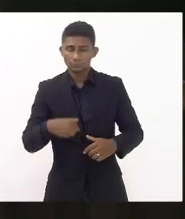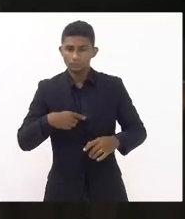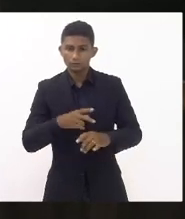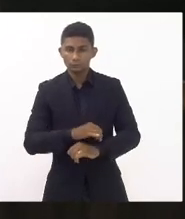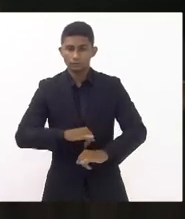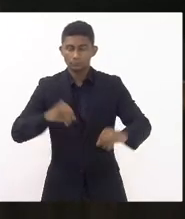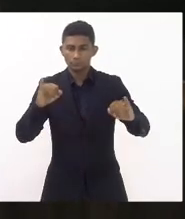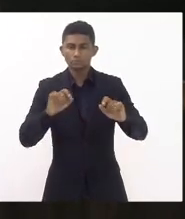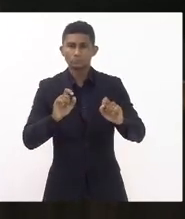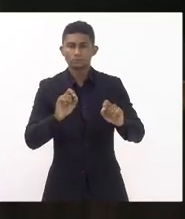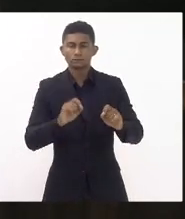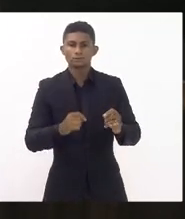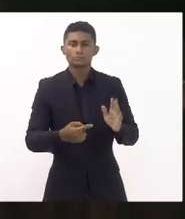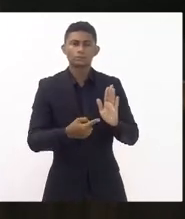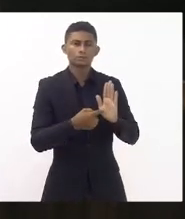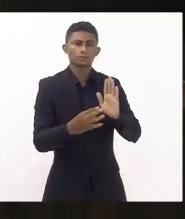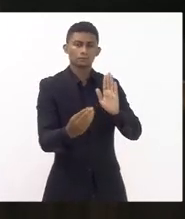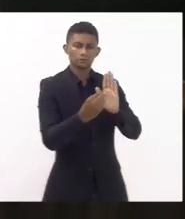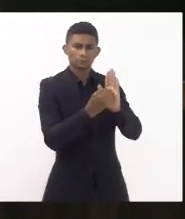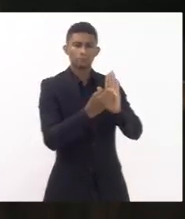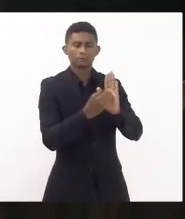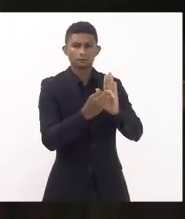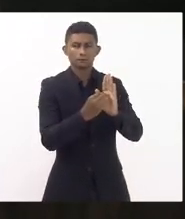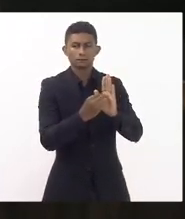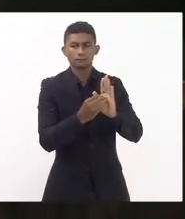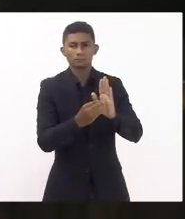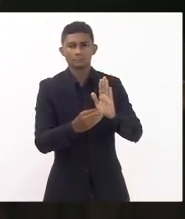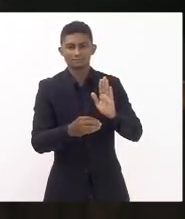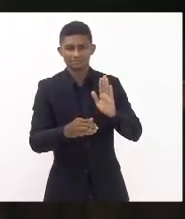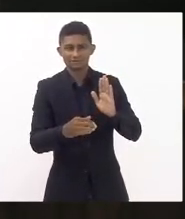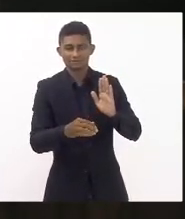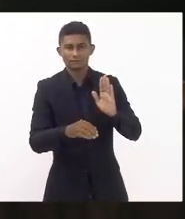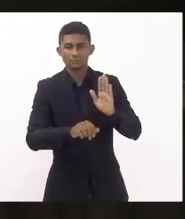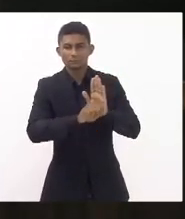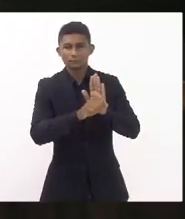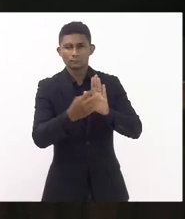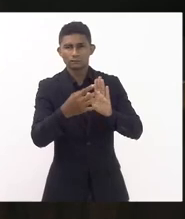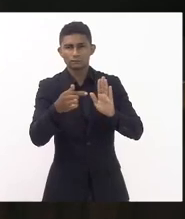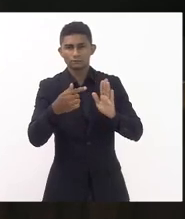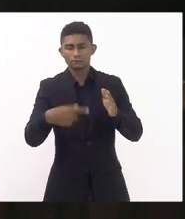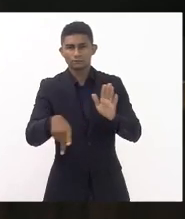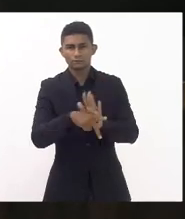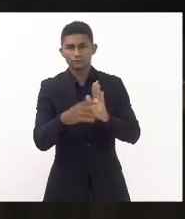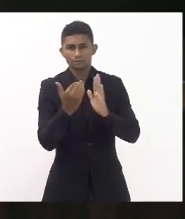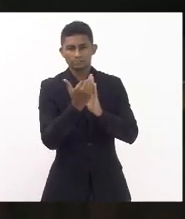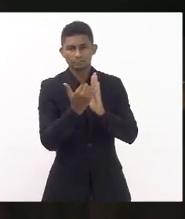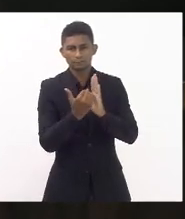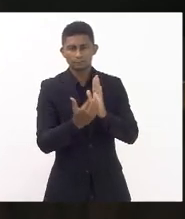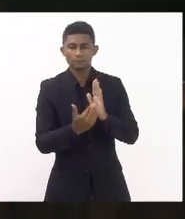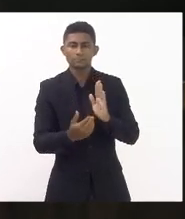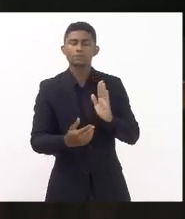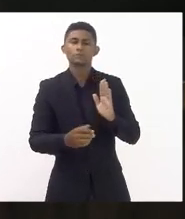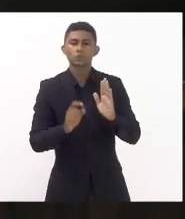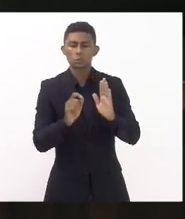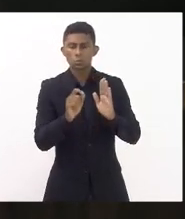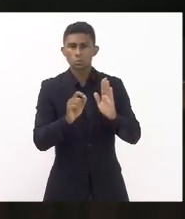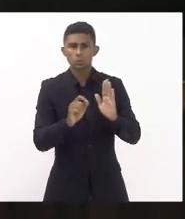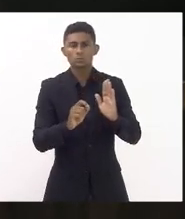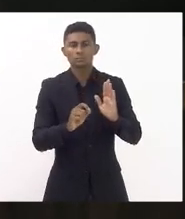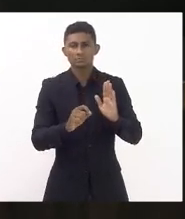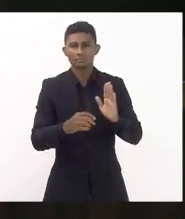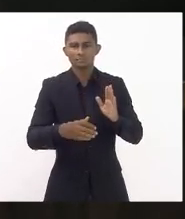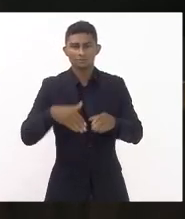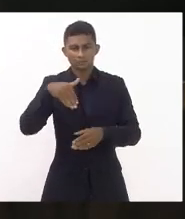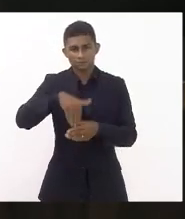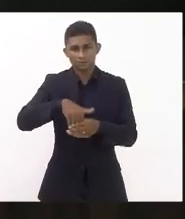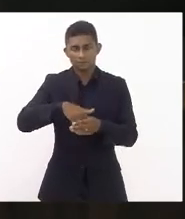Anuncio, incluído na ordem do dia, de acordo com o inciso 3º do artigo 47 do Regimento Interno, em tramitação ordinária, em